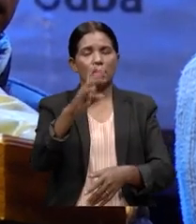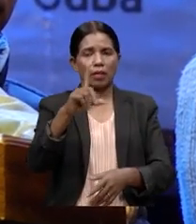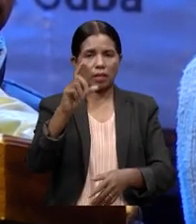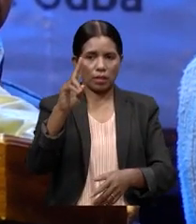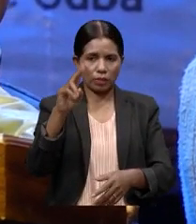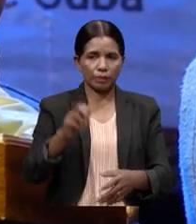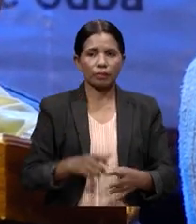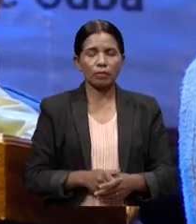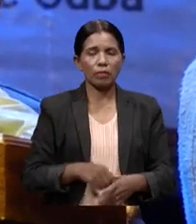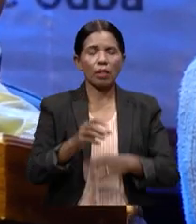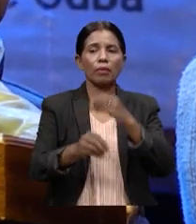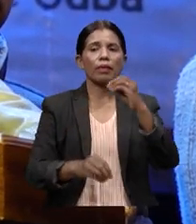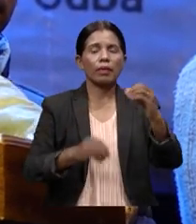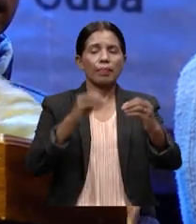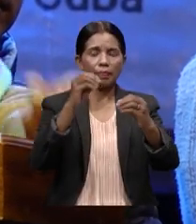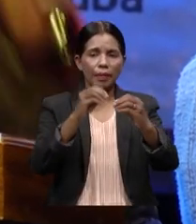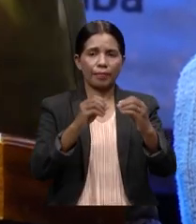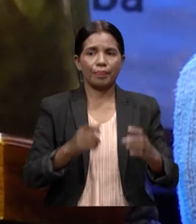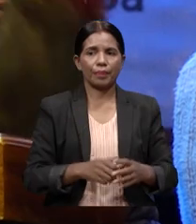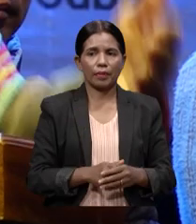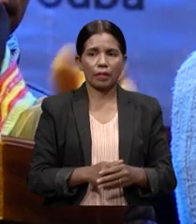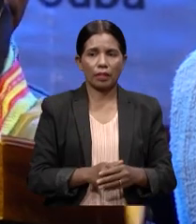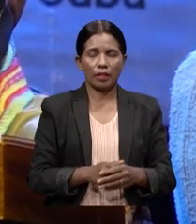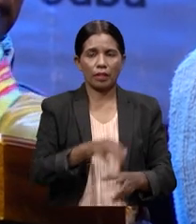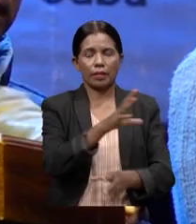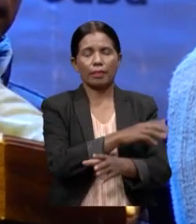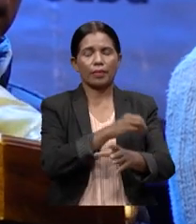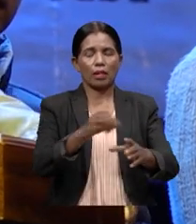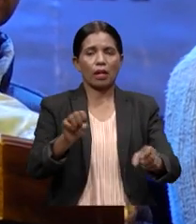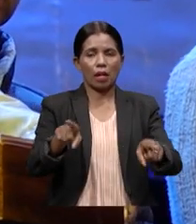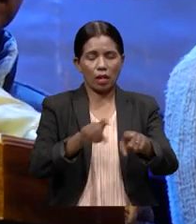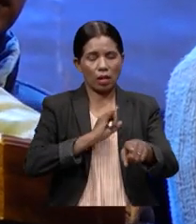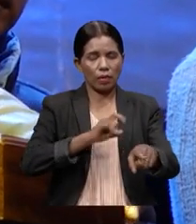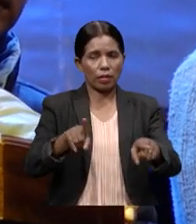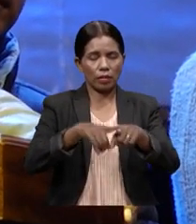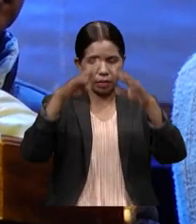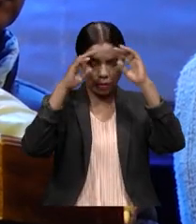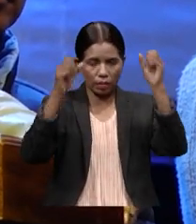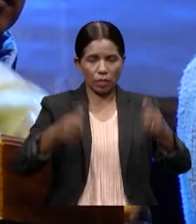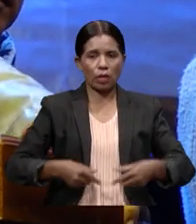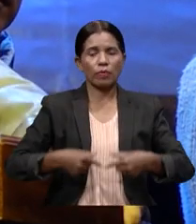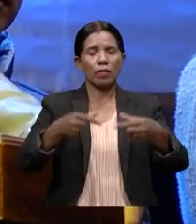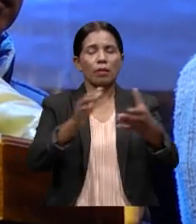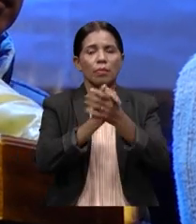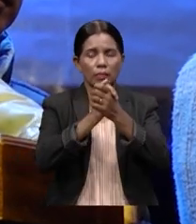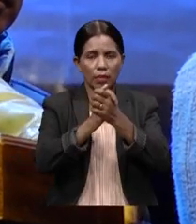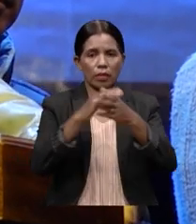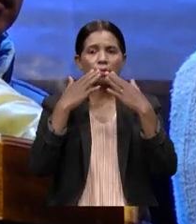Né, significa duni, não duda presidente, ao for parabéns, agradecimento